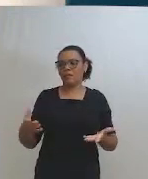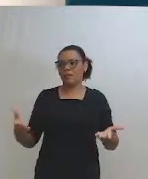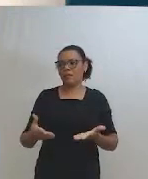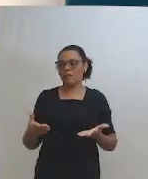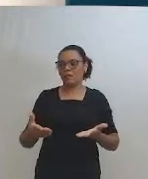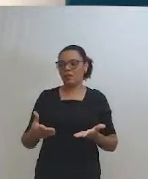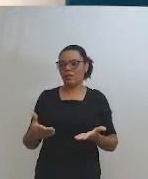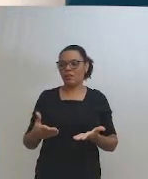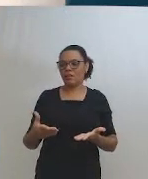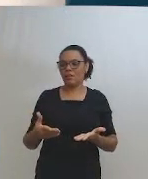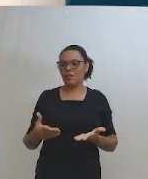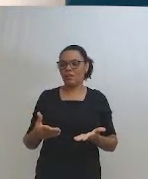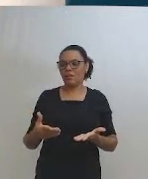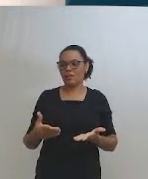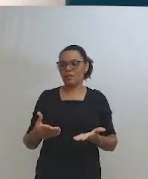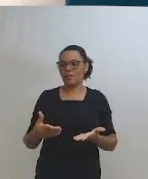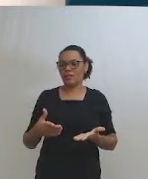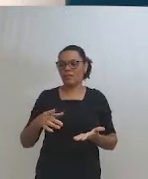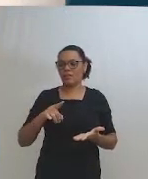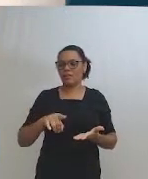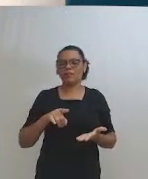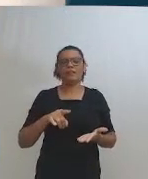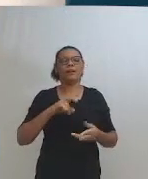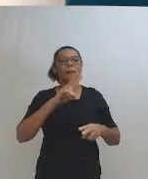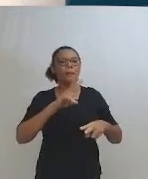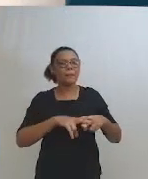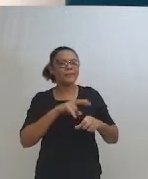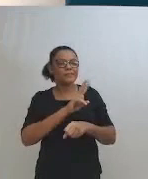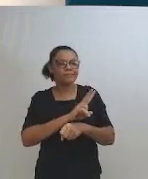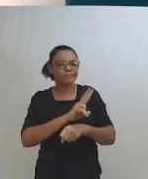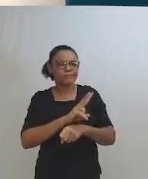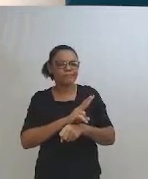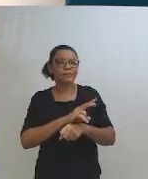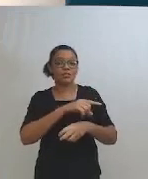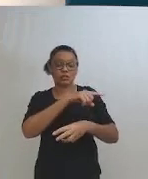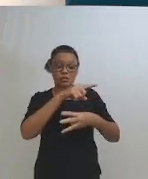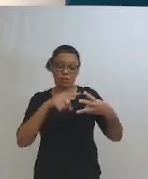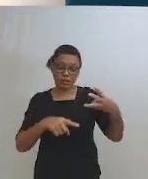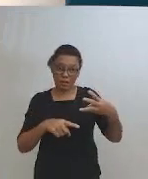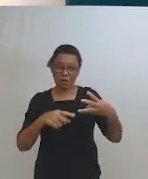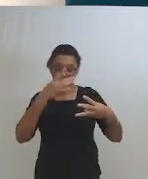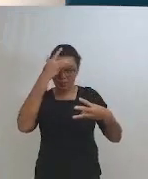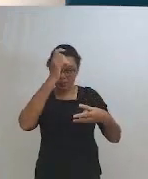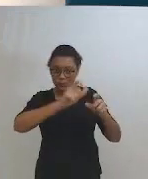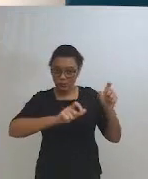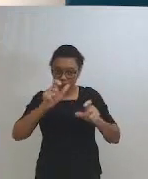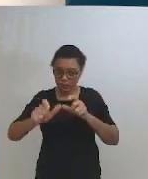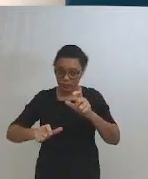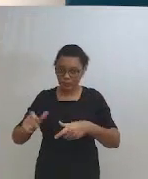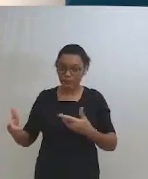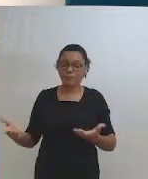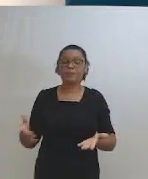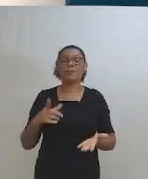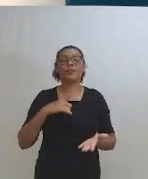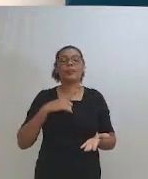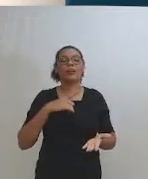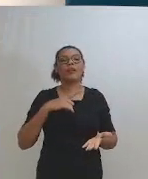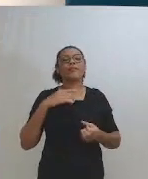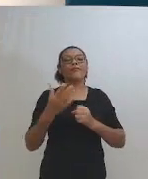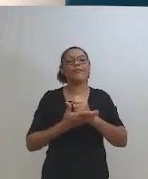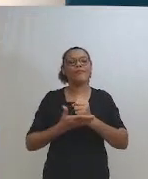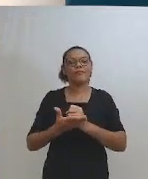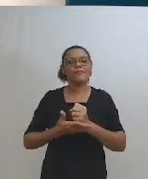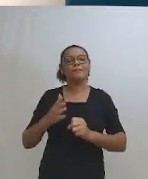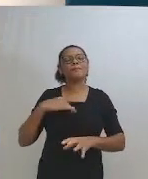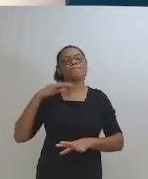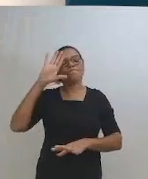revogação da prisão preventiva dos três pacientes, tendo como premissa três fundamentos essenciais. A